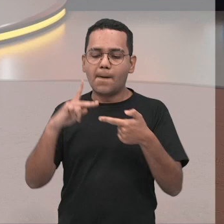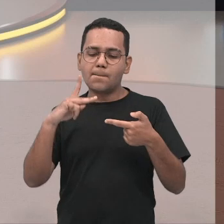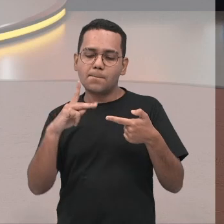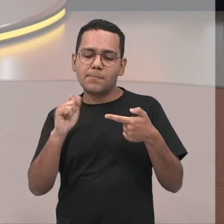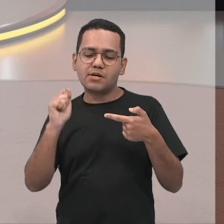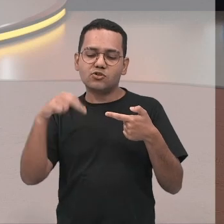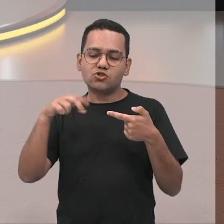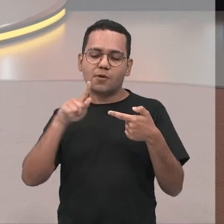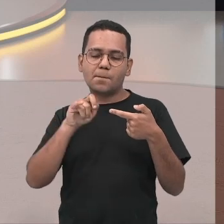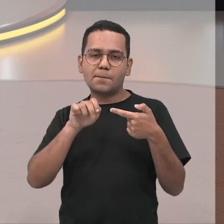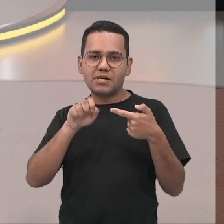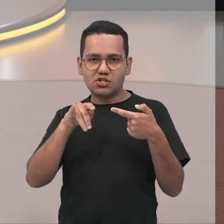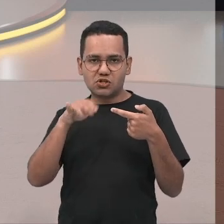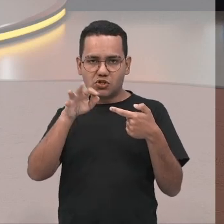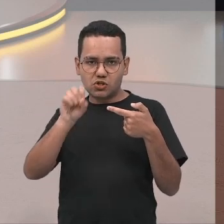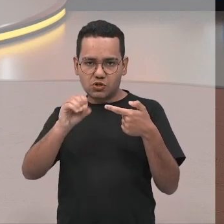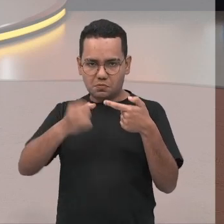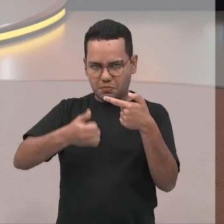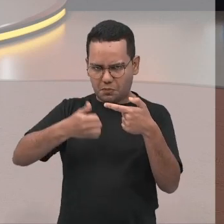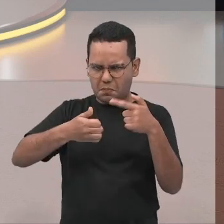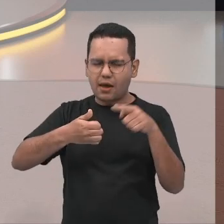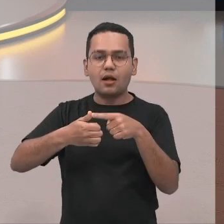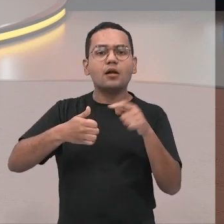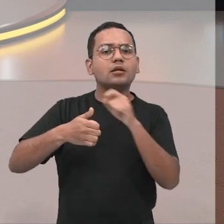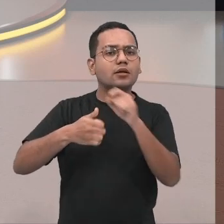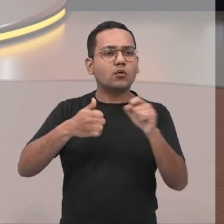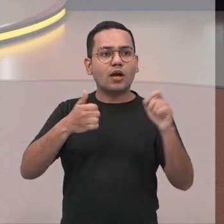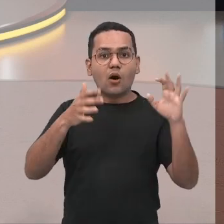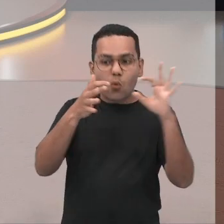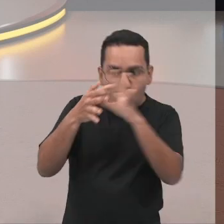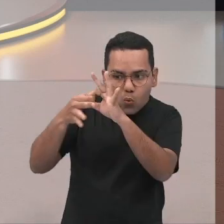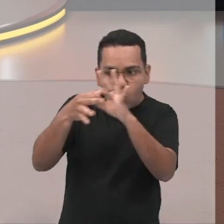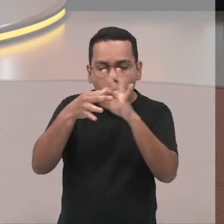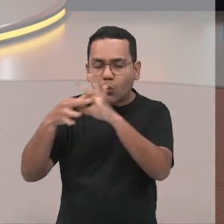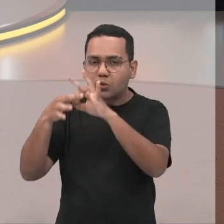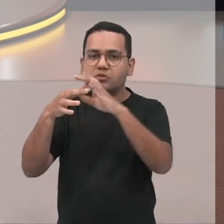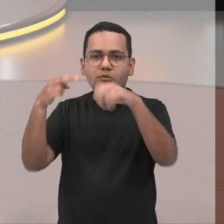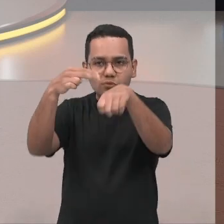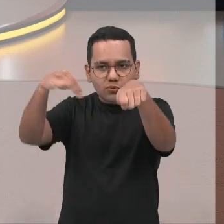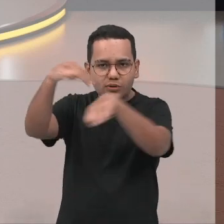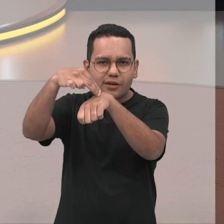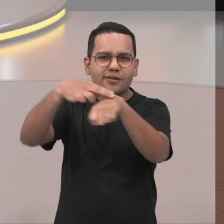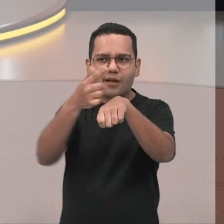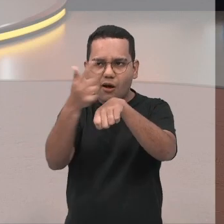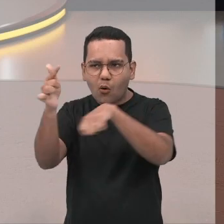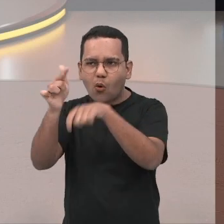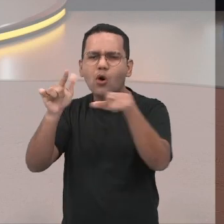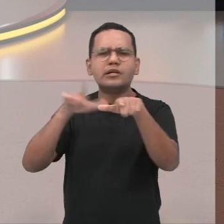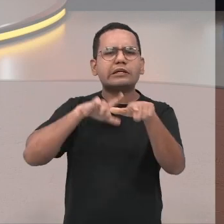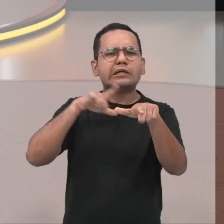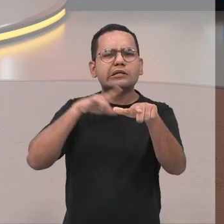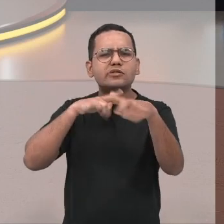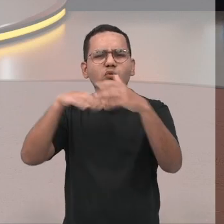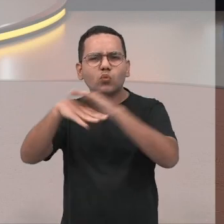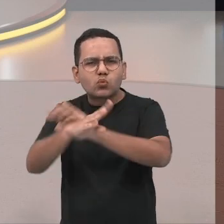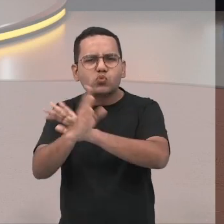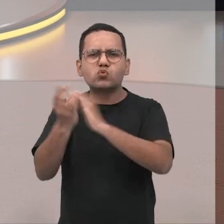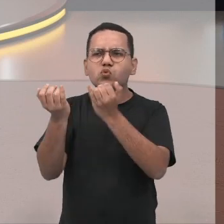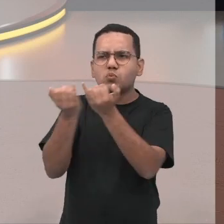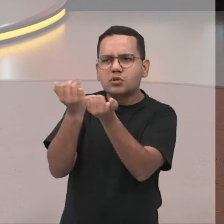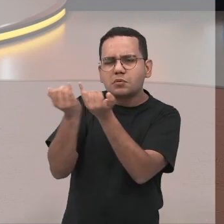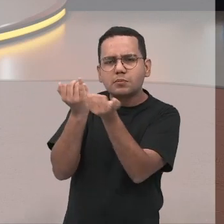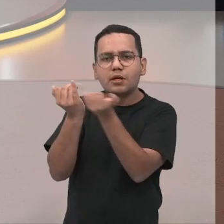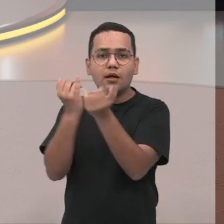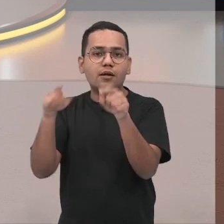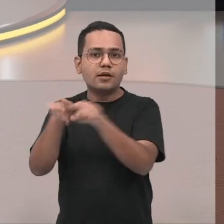nacionalista que pregava ali a união das nações que tinham como costumes em comum e também o dialeto alemão em